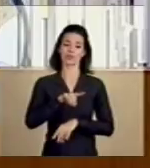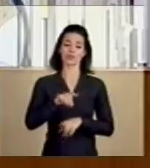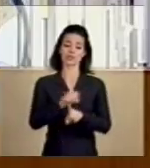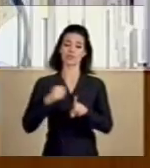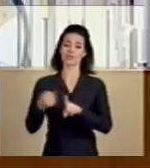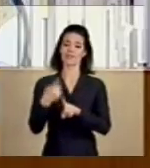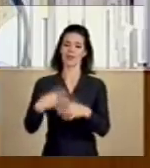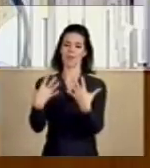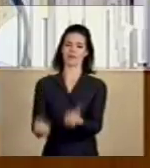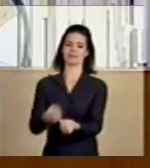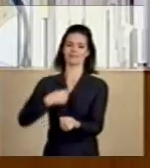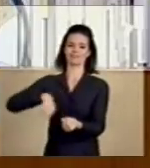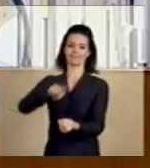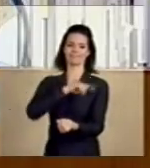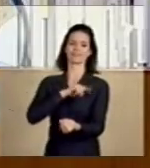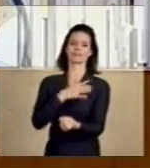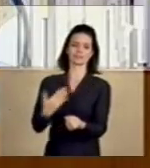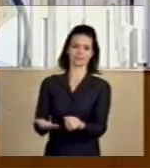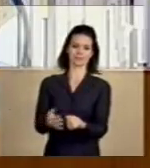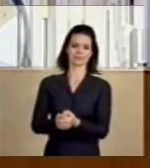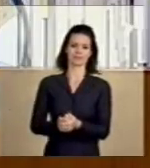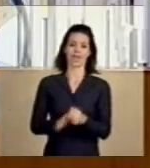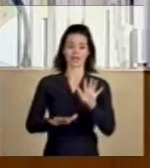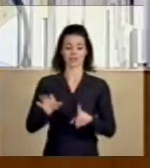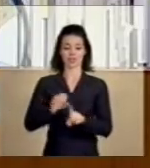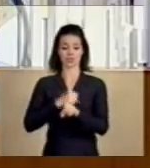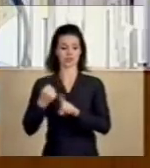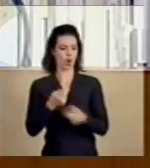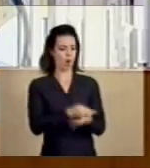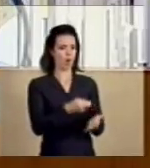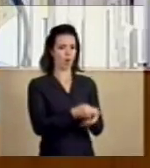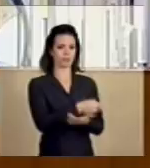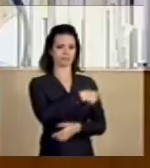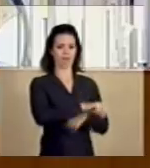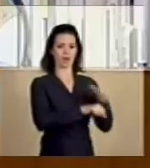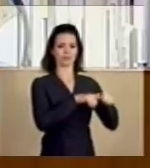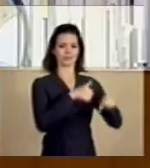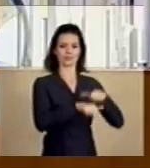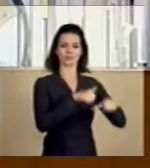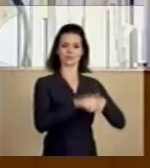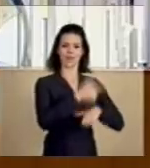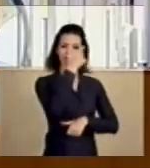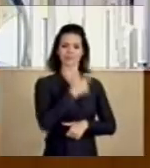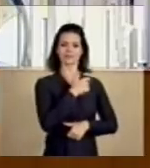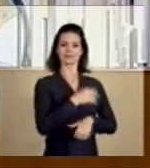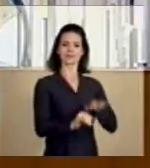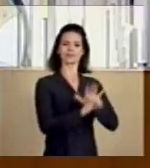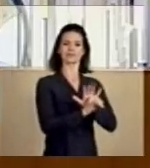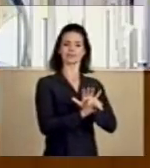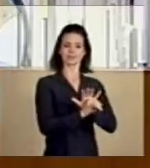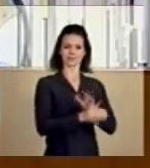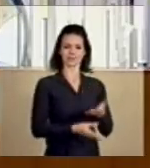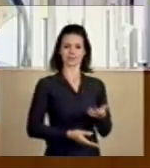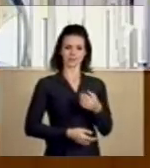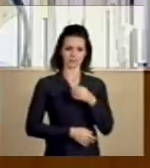impõe uniformes que às vezes não nos cabem. E o professor Geraldo Ataliba uma vez dizia que o melhor terno no mundo,